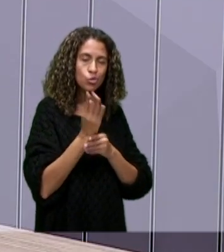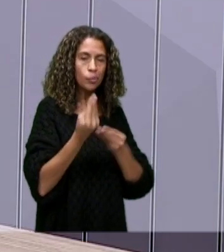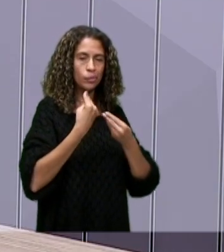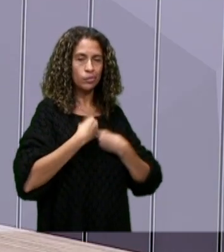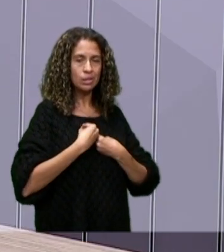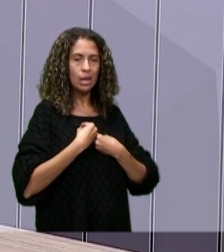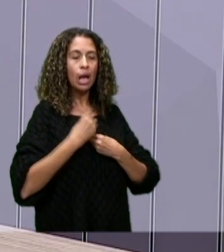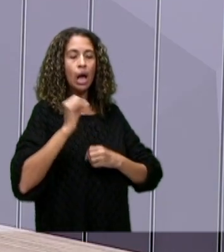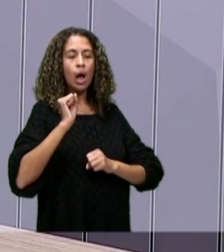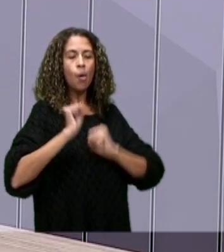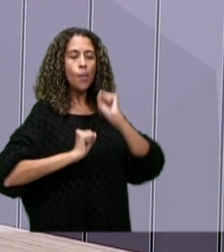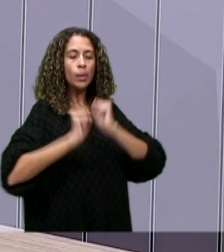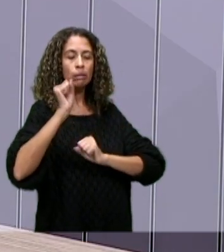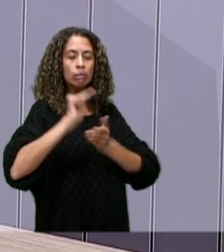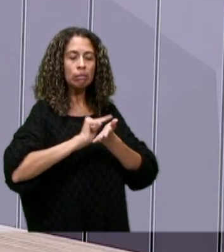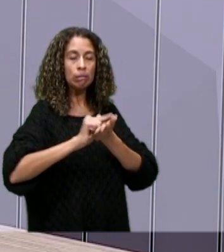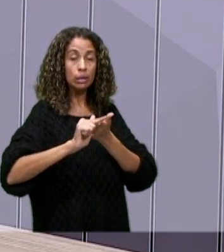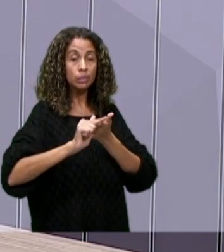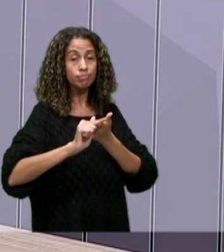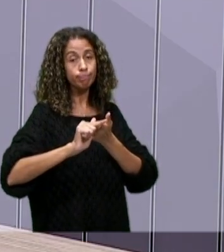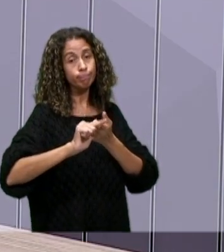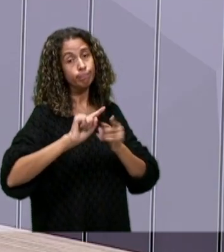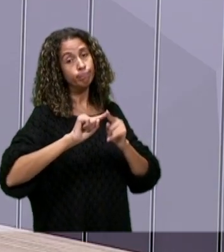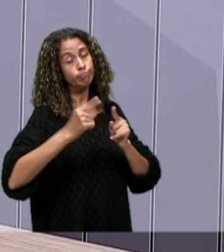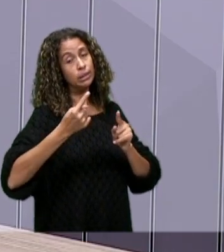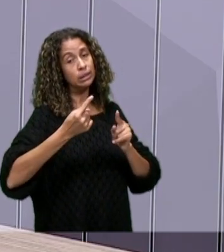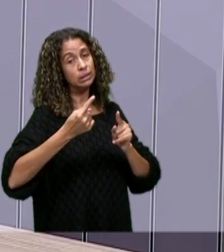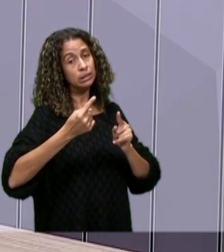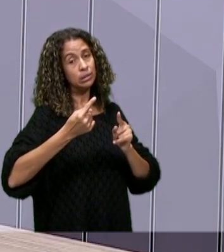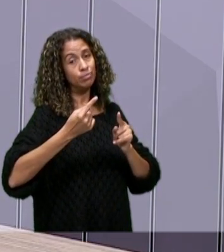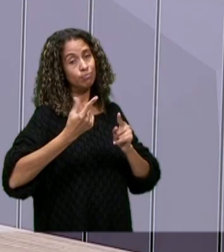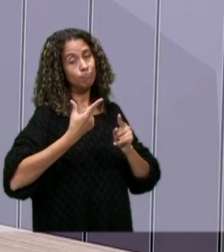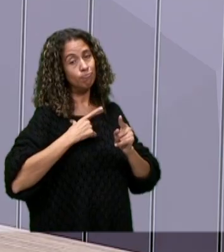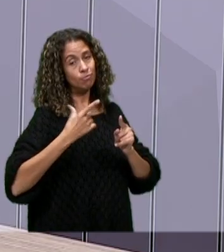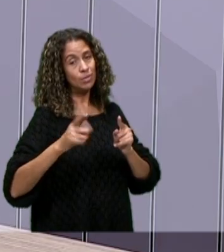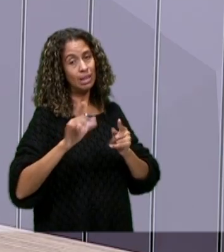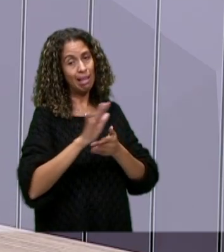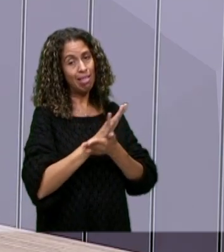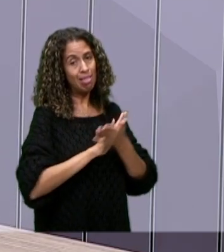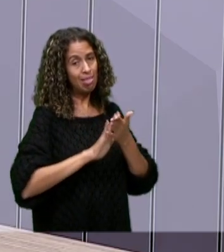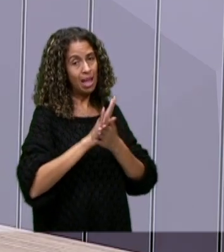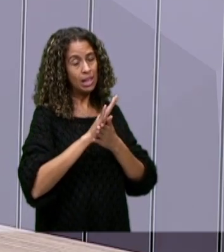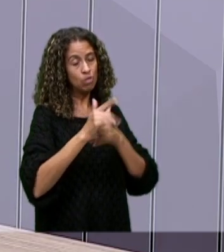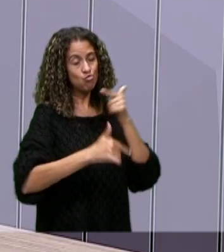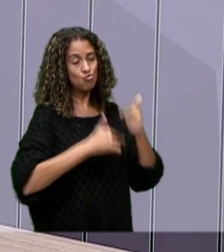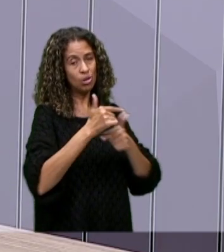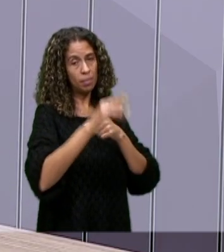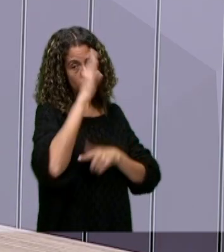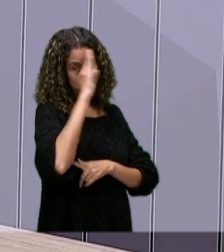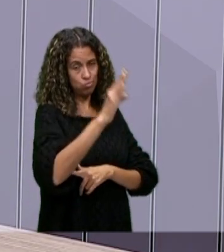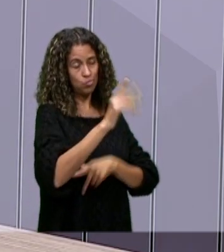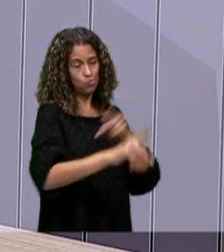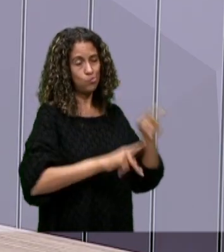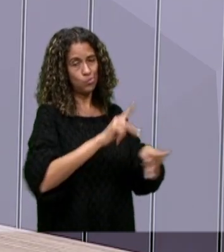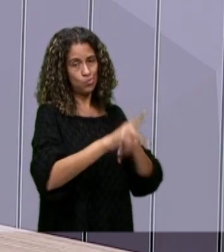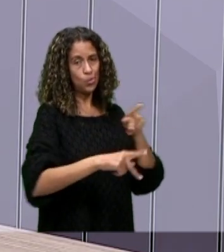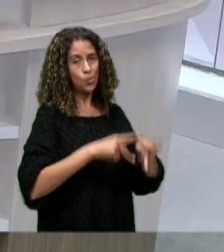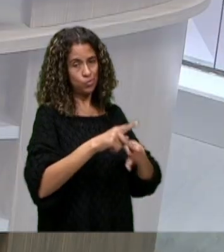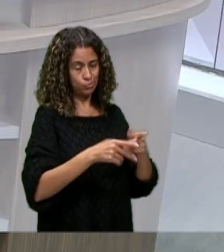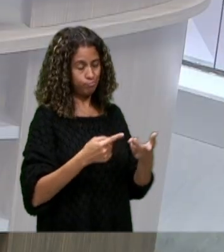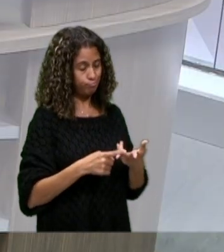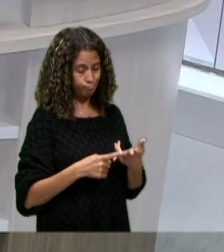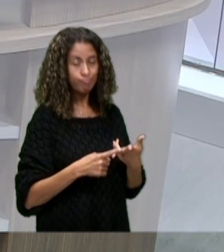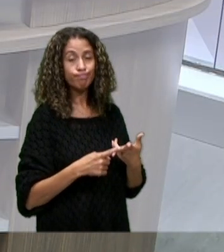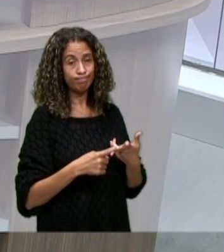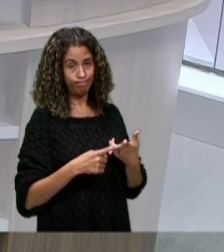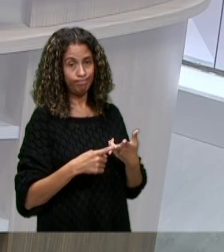uma indústria limpa. Só que é uma indústria que não gera praticamente nenhum emprego direto para as populações, que